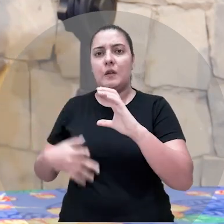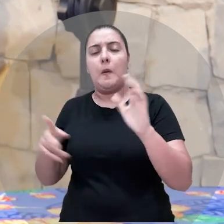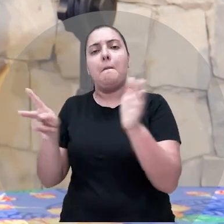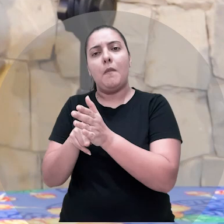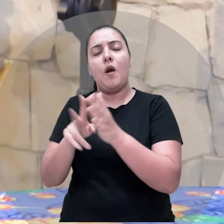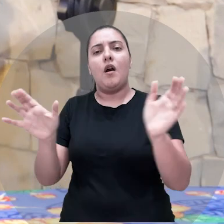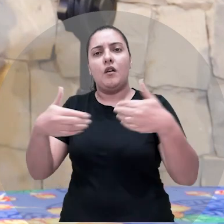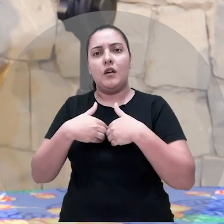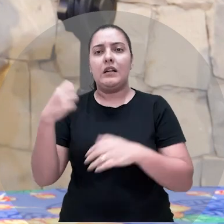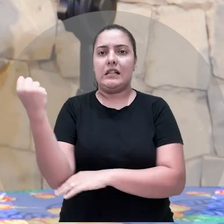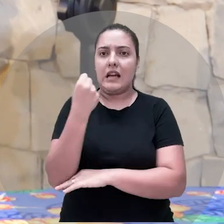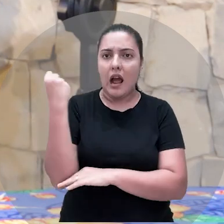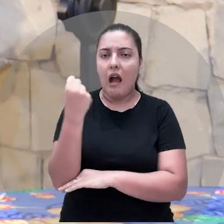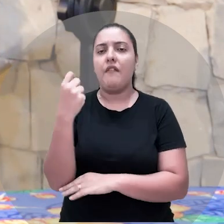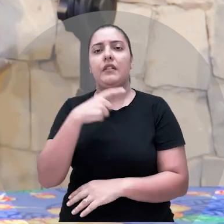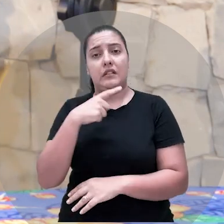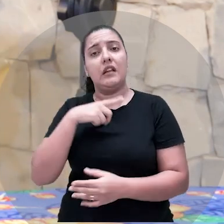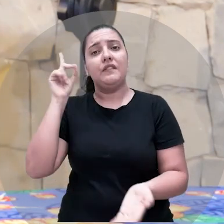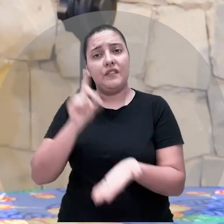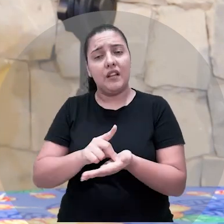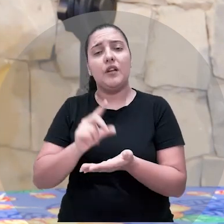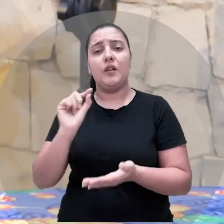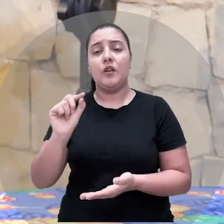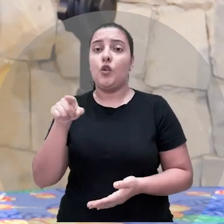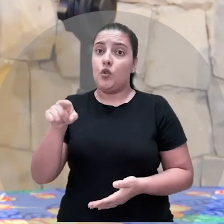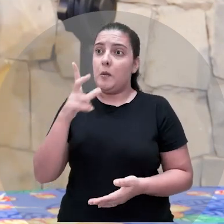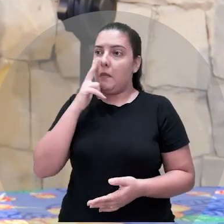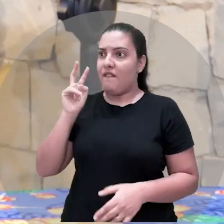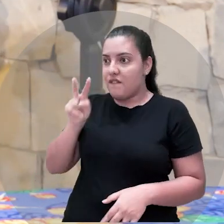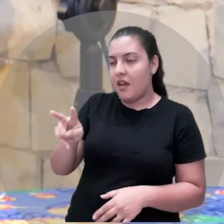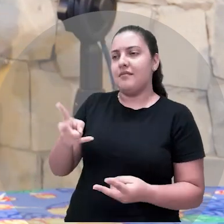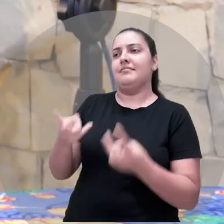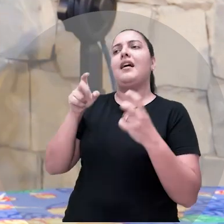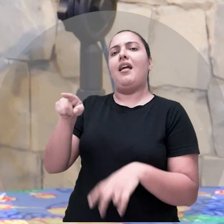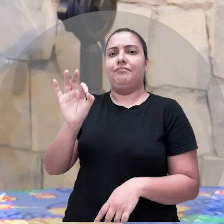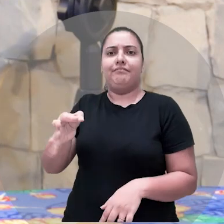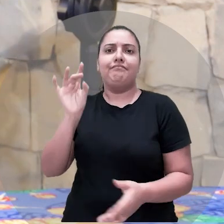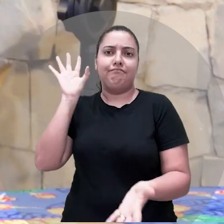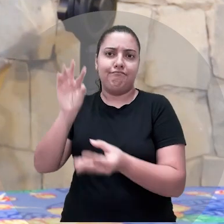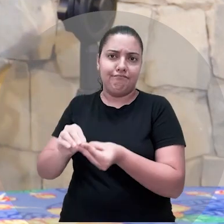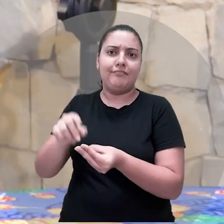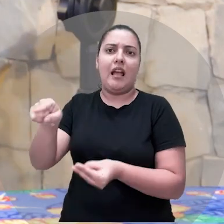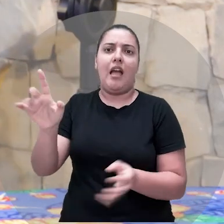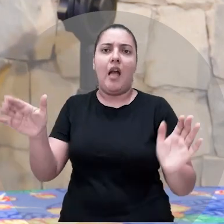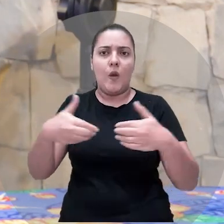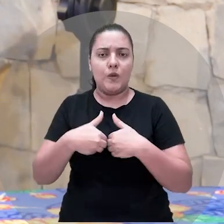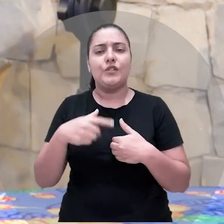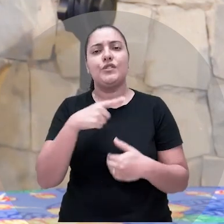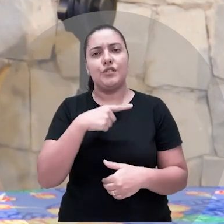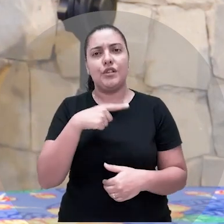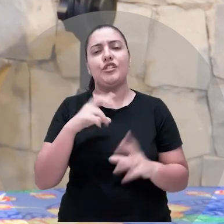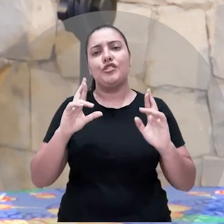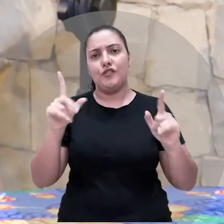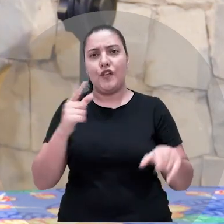né então Digamos que aquele autista grave o autista que realmente você só de olhar você percebe que ele tem